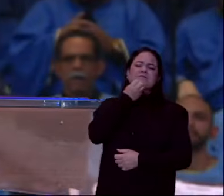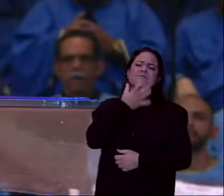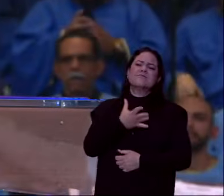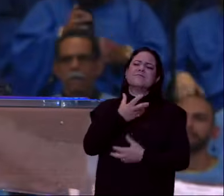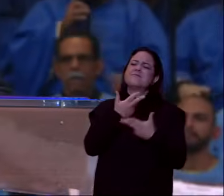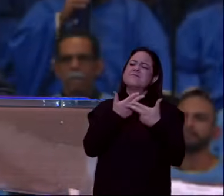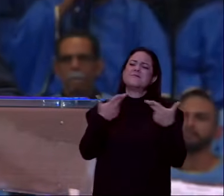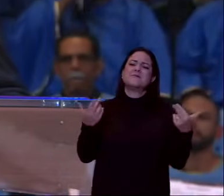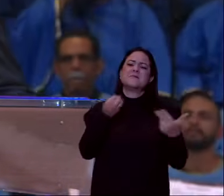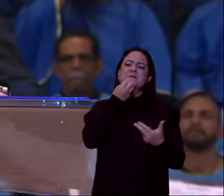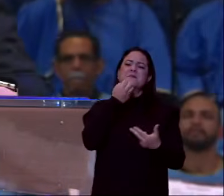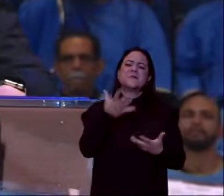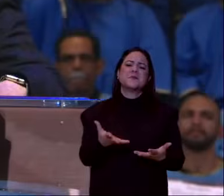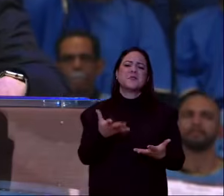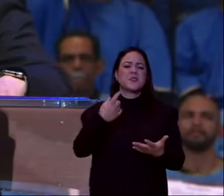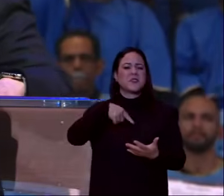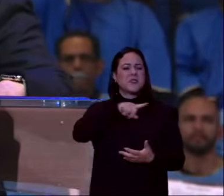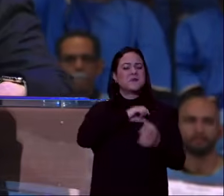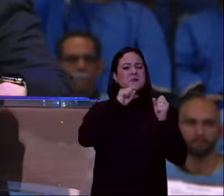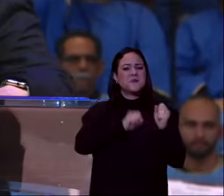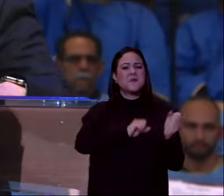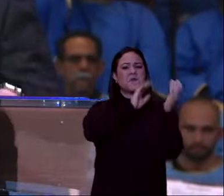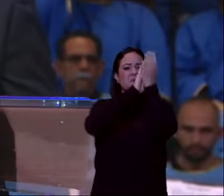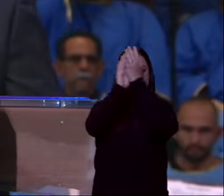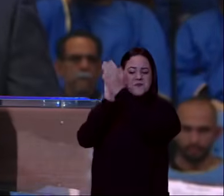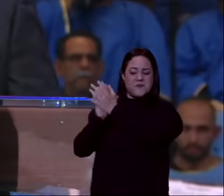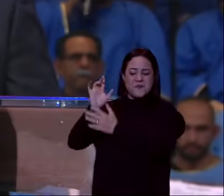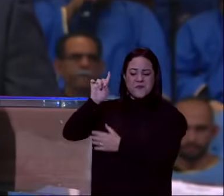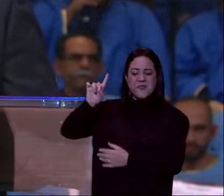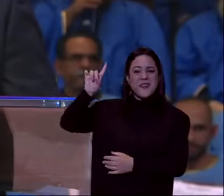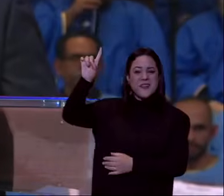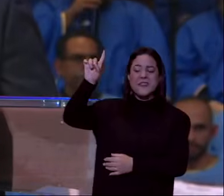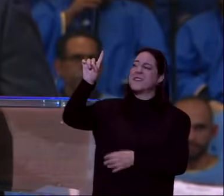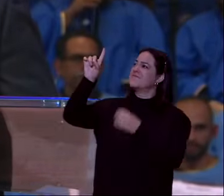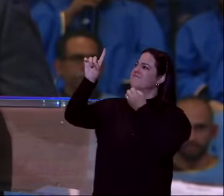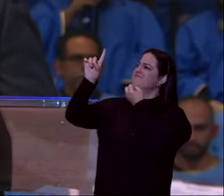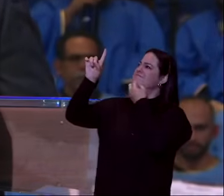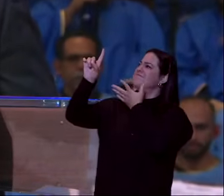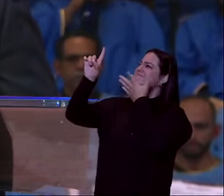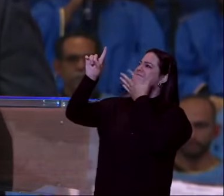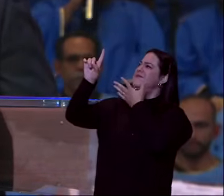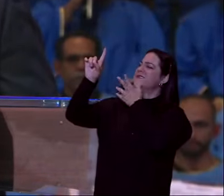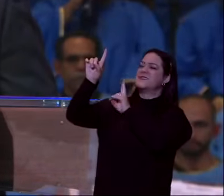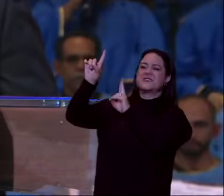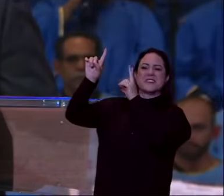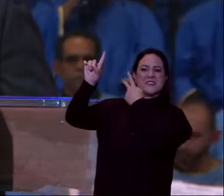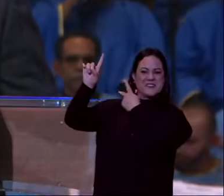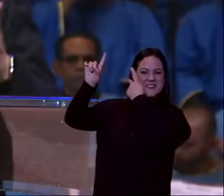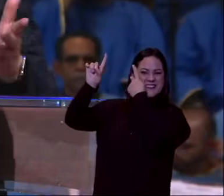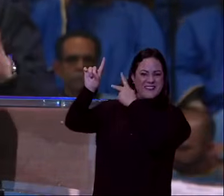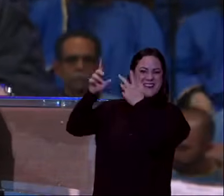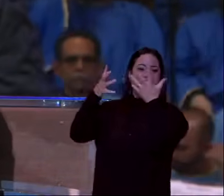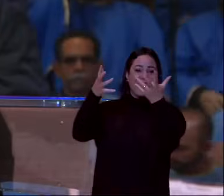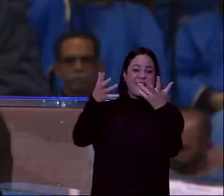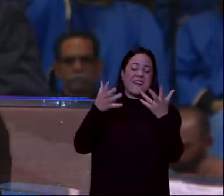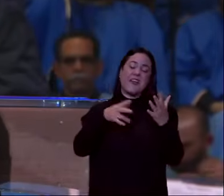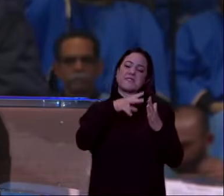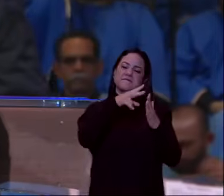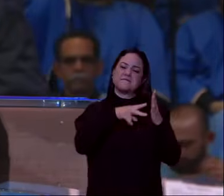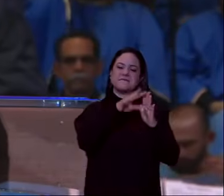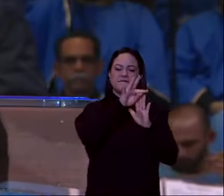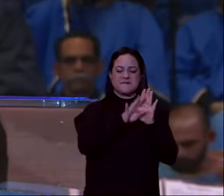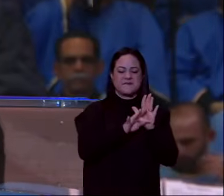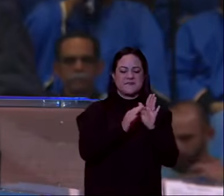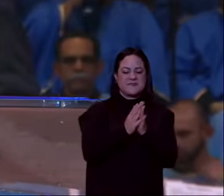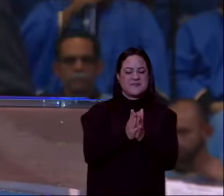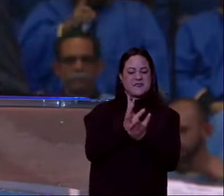coisa boa, da gente poder louvar a Deus e bendizer o nome do Senhor. E eu quero meditar na palavra de